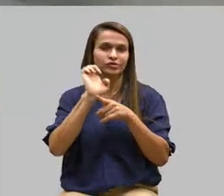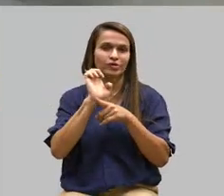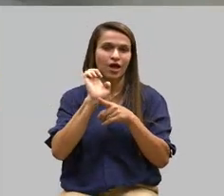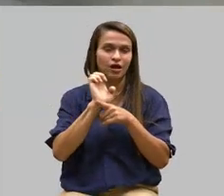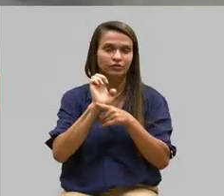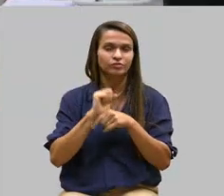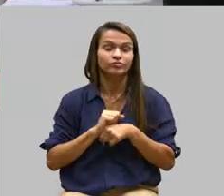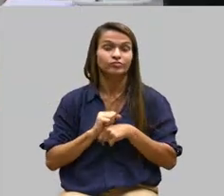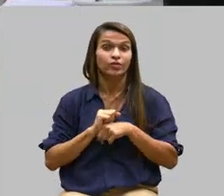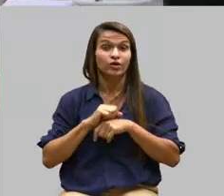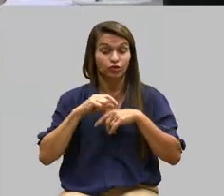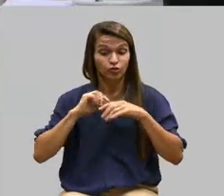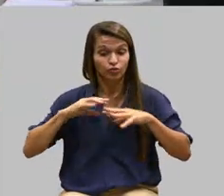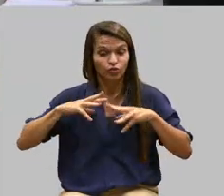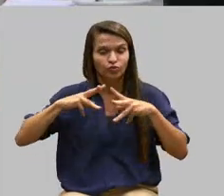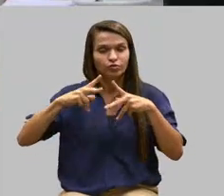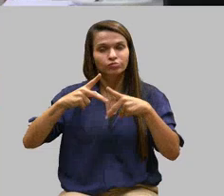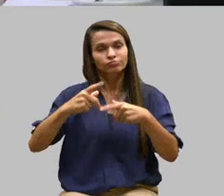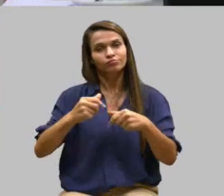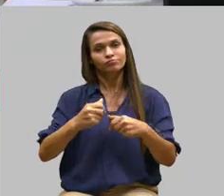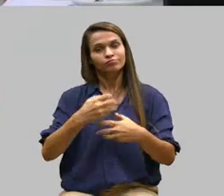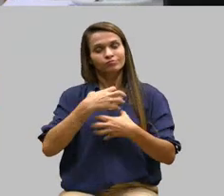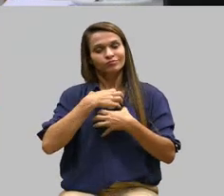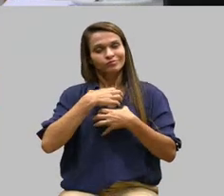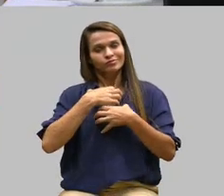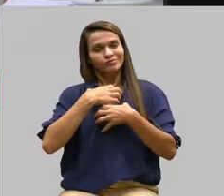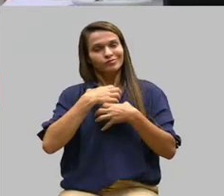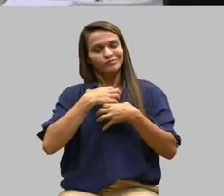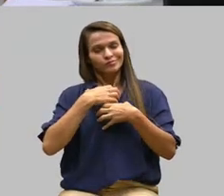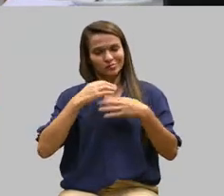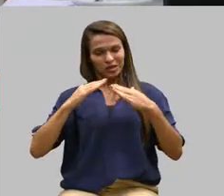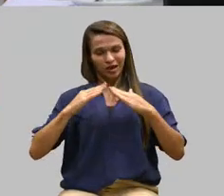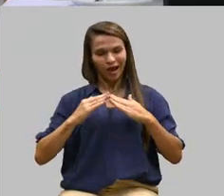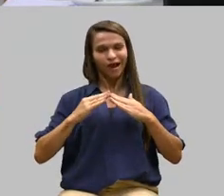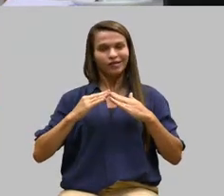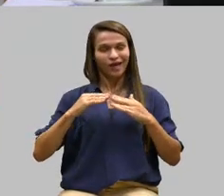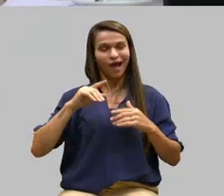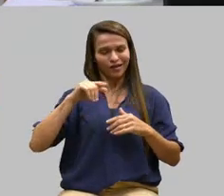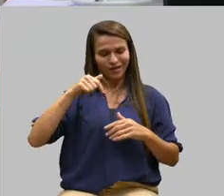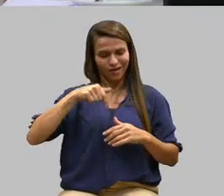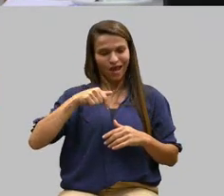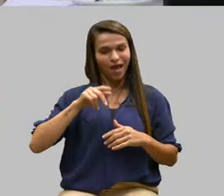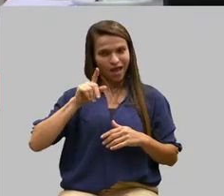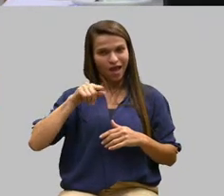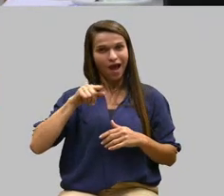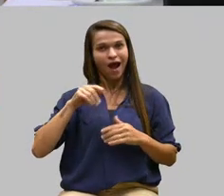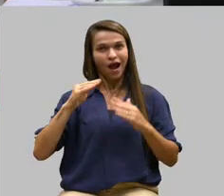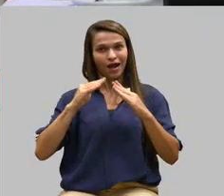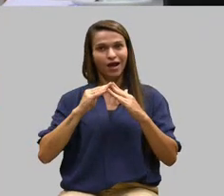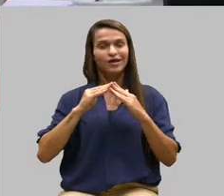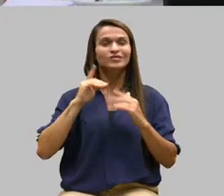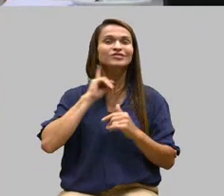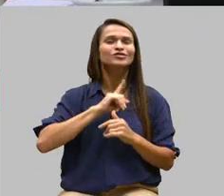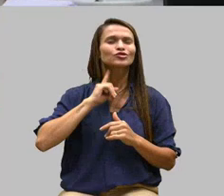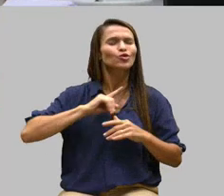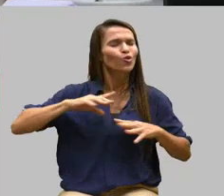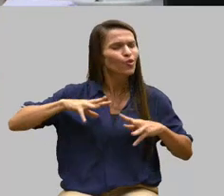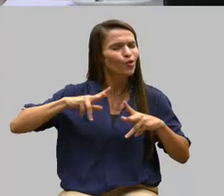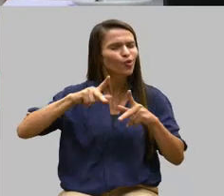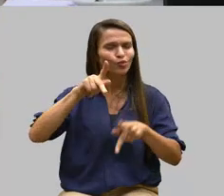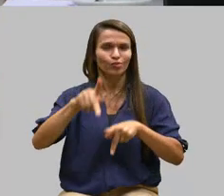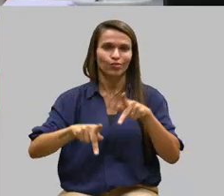que todos se sintam em casa aqui é a casa dos mineiros é que é a casa das mineiras